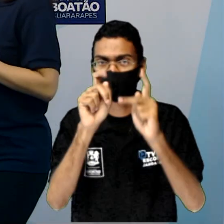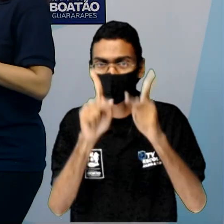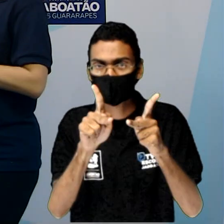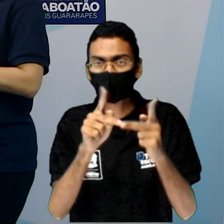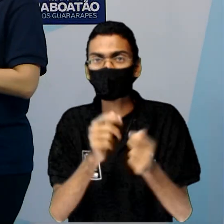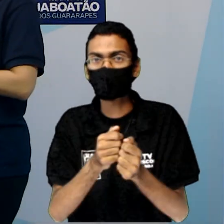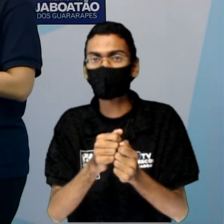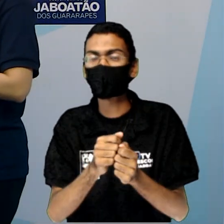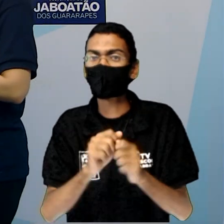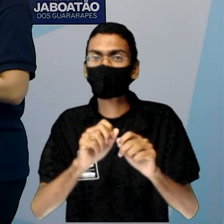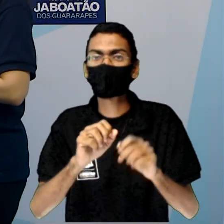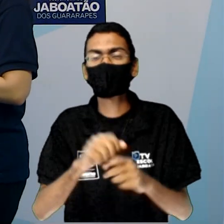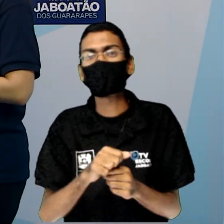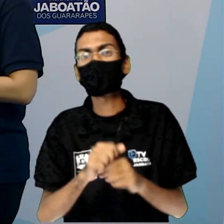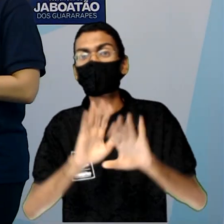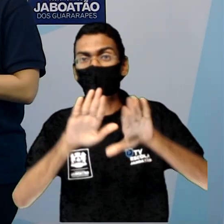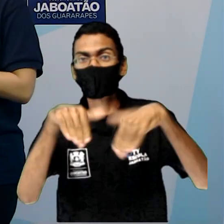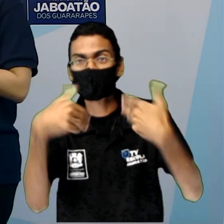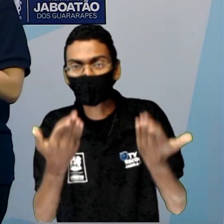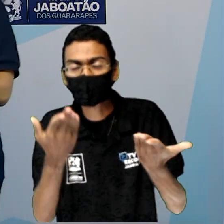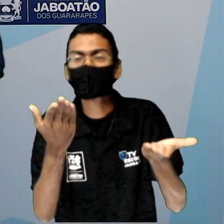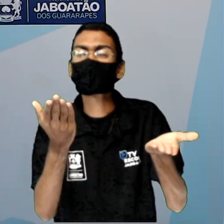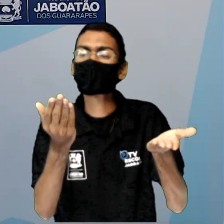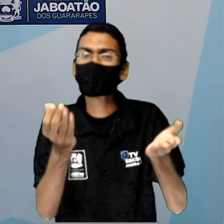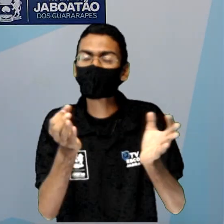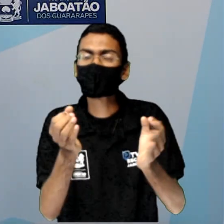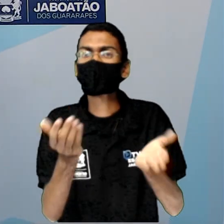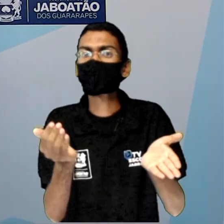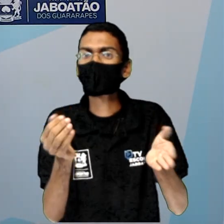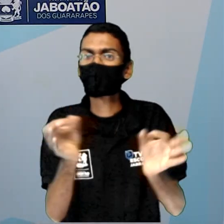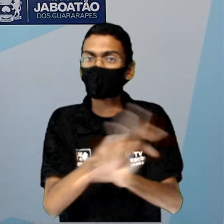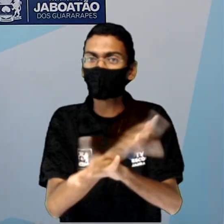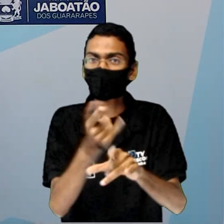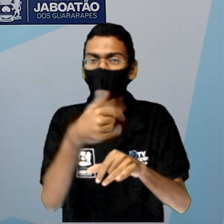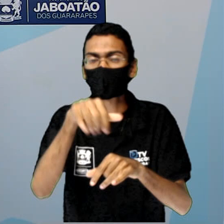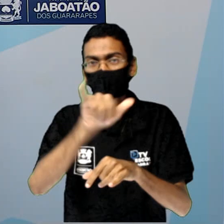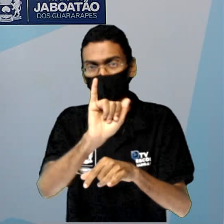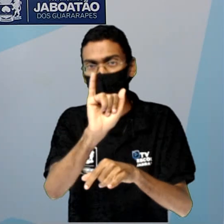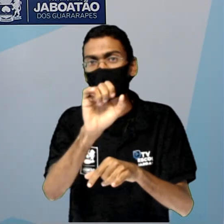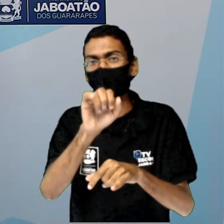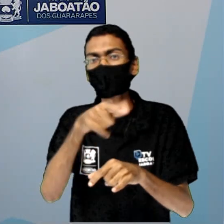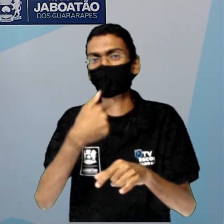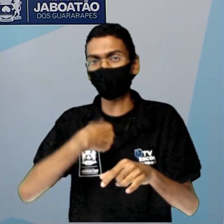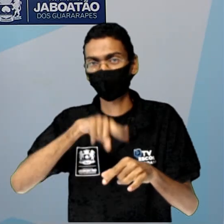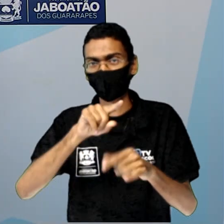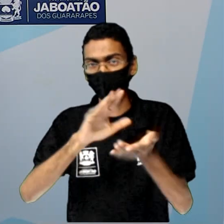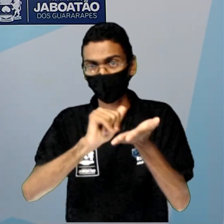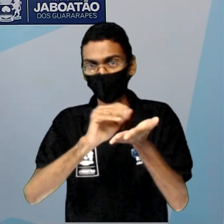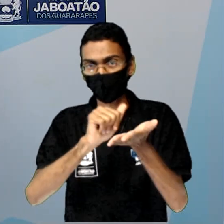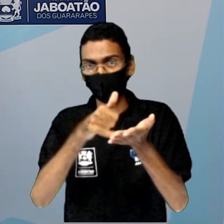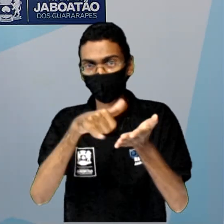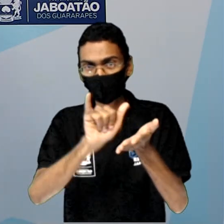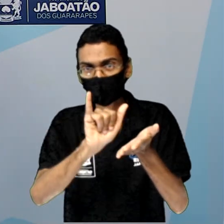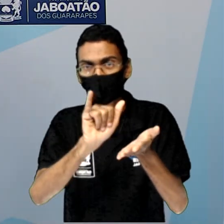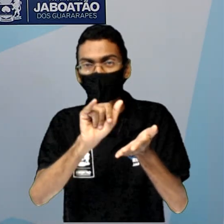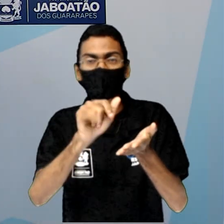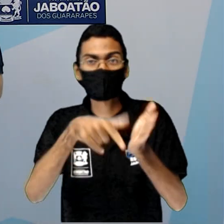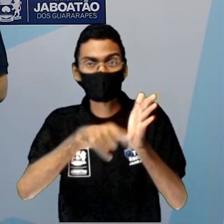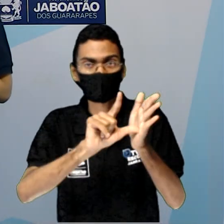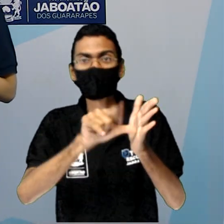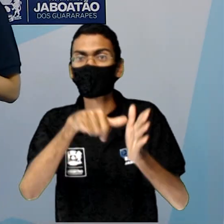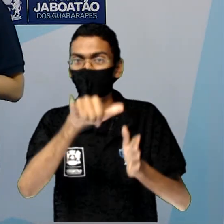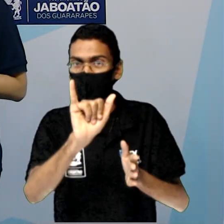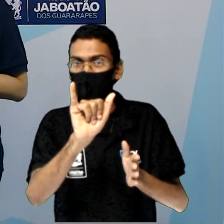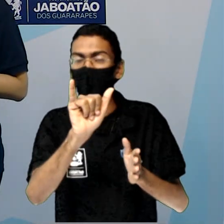se termina em Y, eu só vou tirar o Y se o verbo terminar, ou antes do Y for